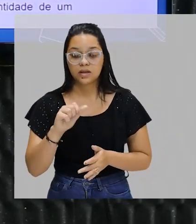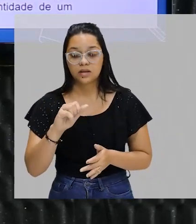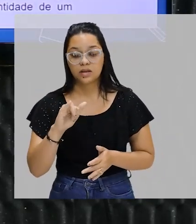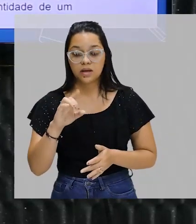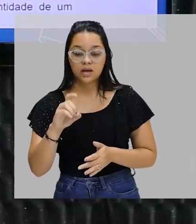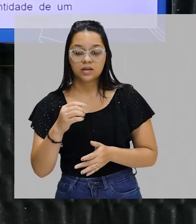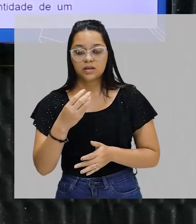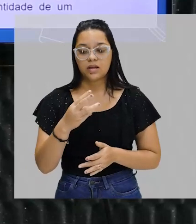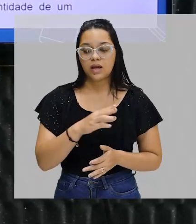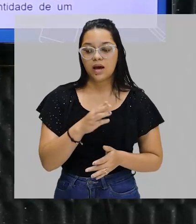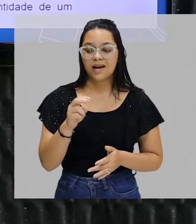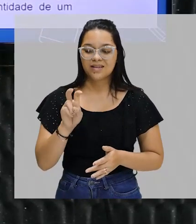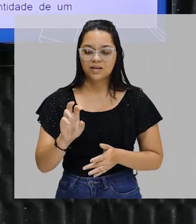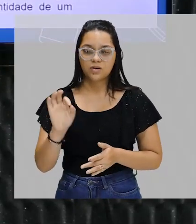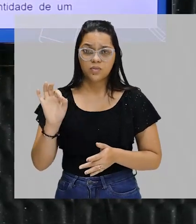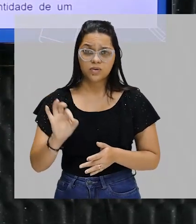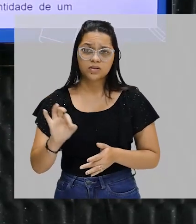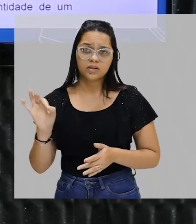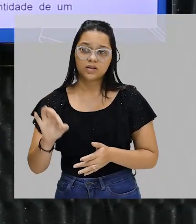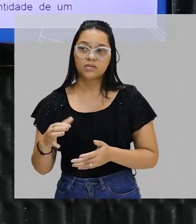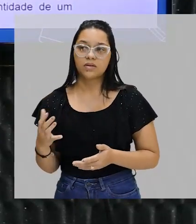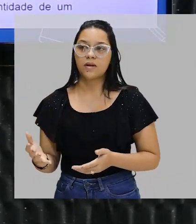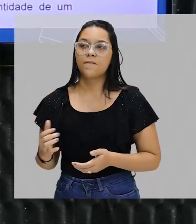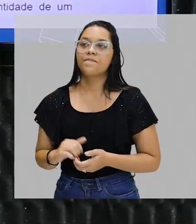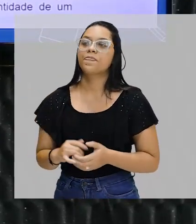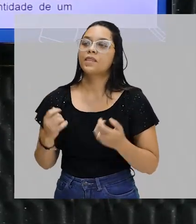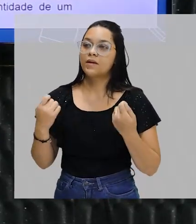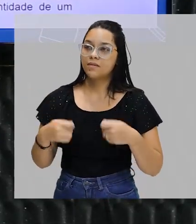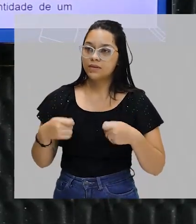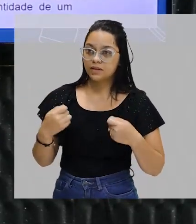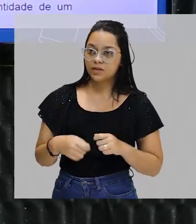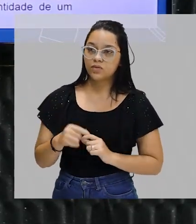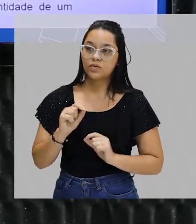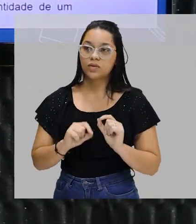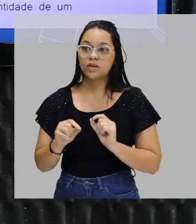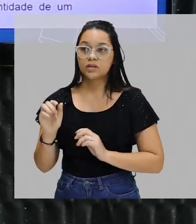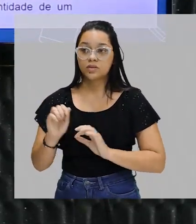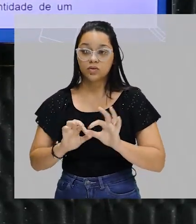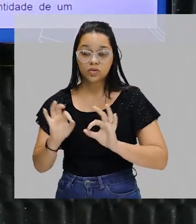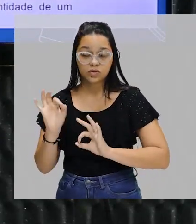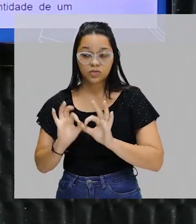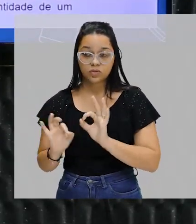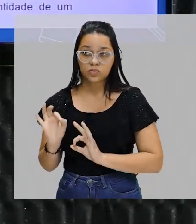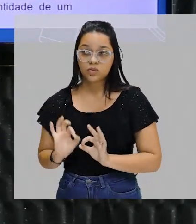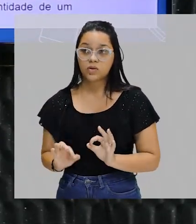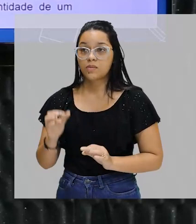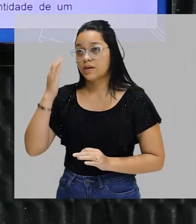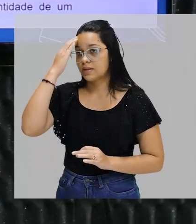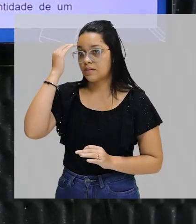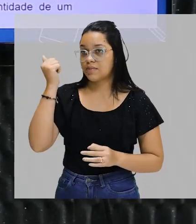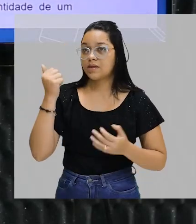entre 3 a 5%. Então, é preciso fazer esse controle de qualidade para saber